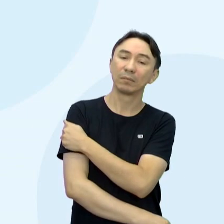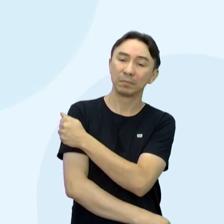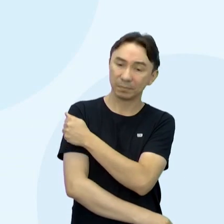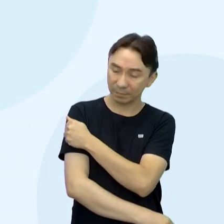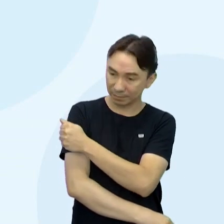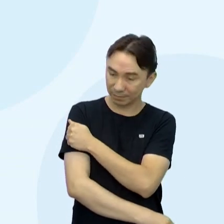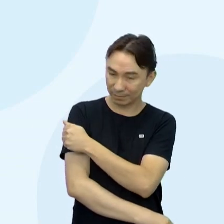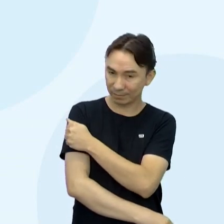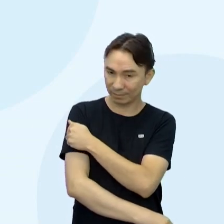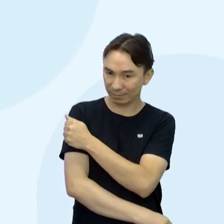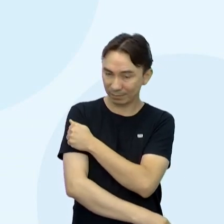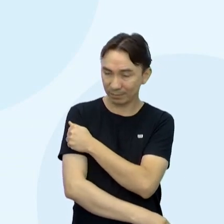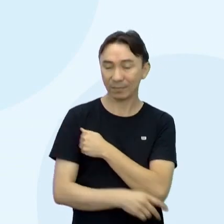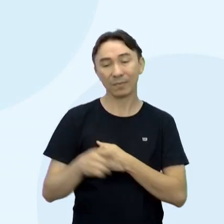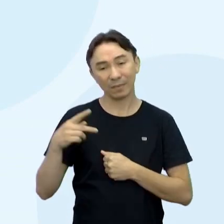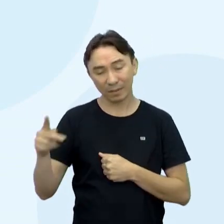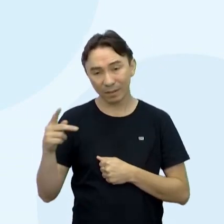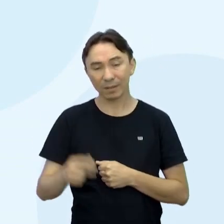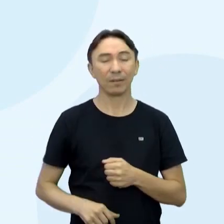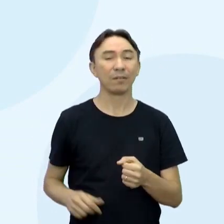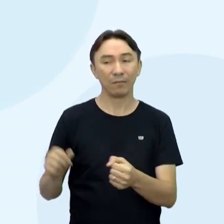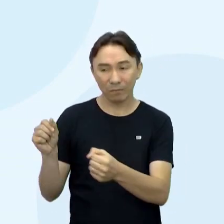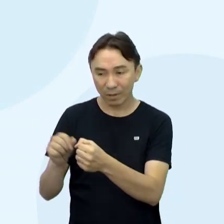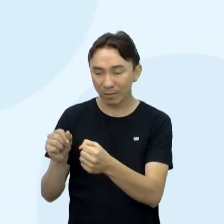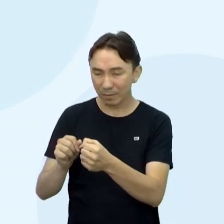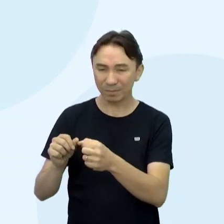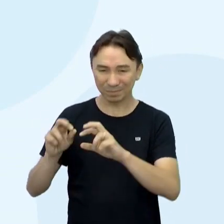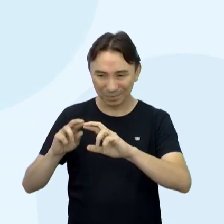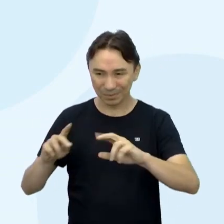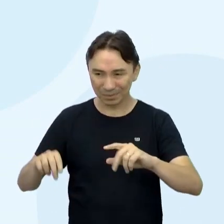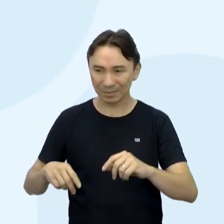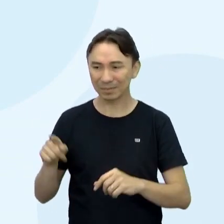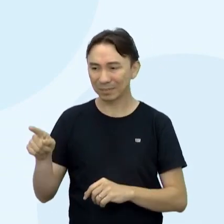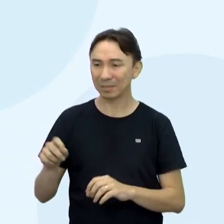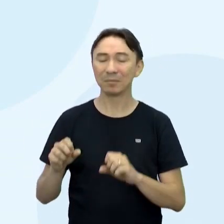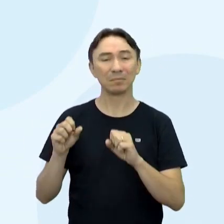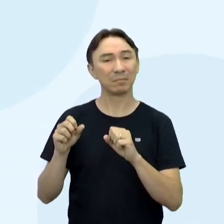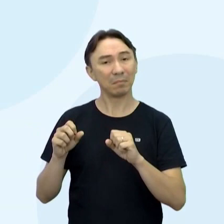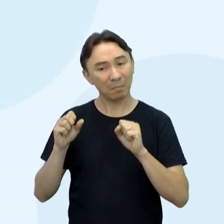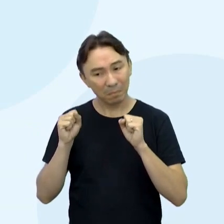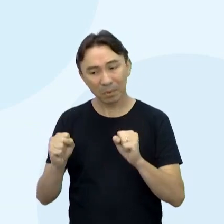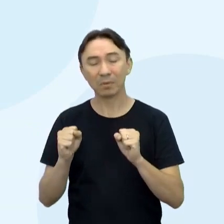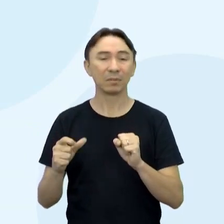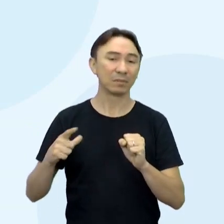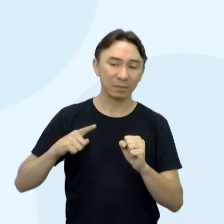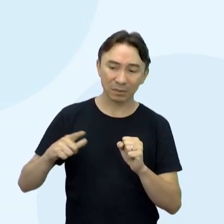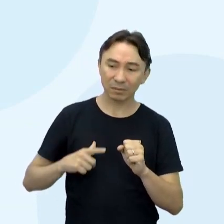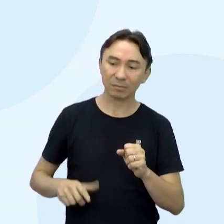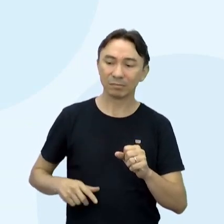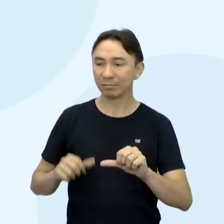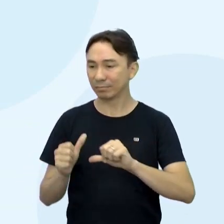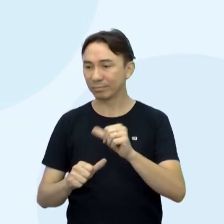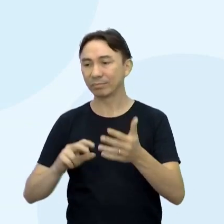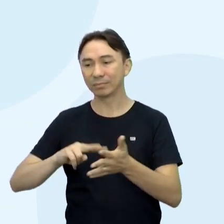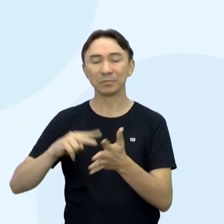significar as suas produções, tá? Então, dentro desse componente, eles